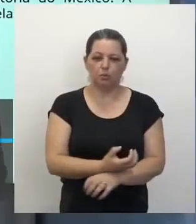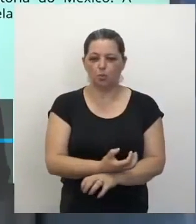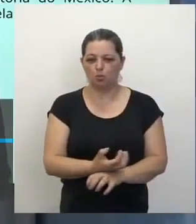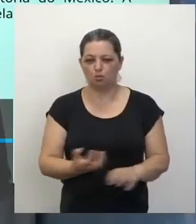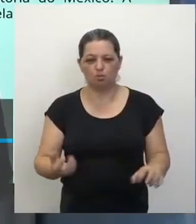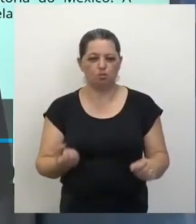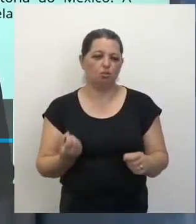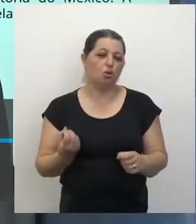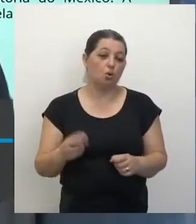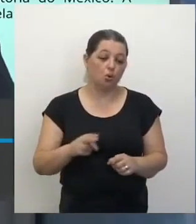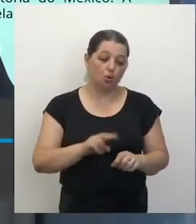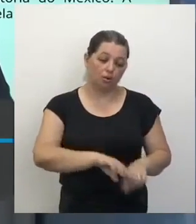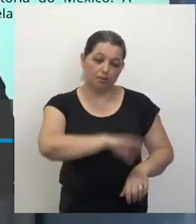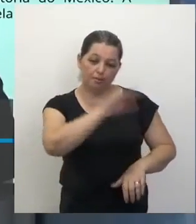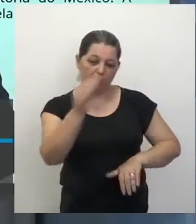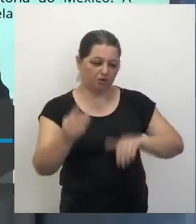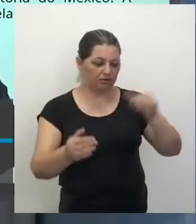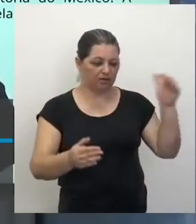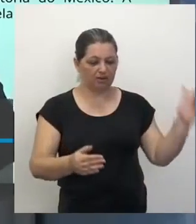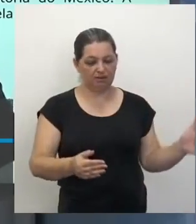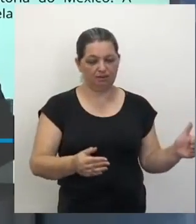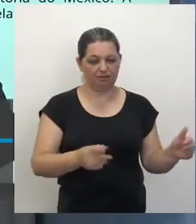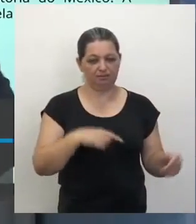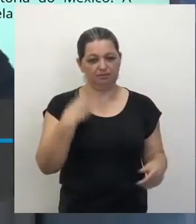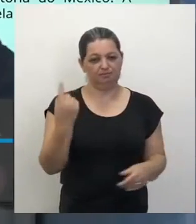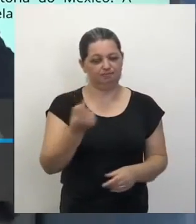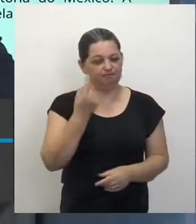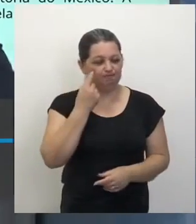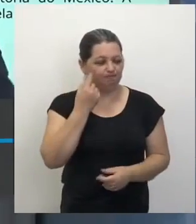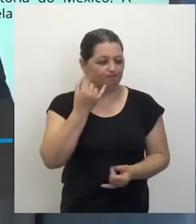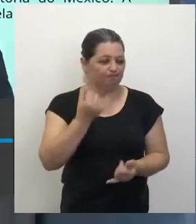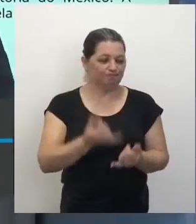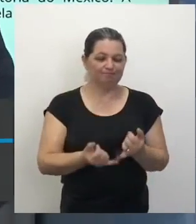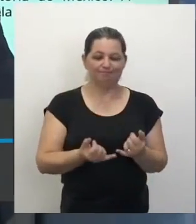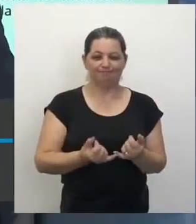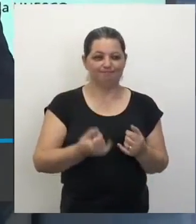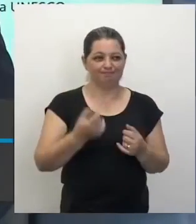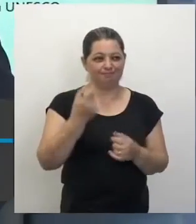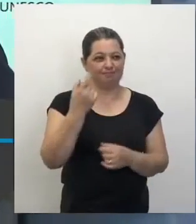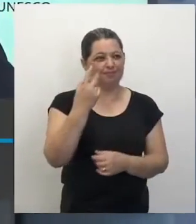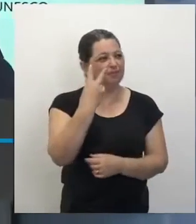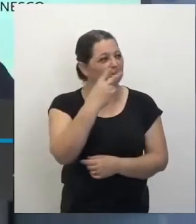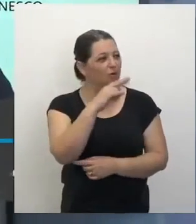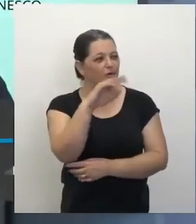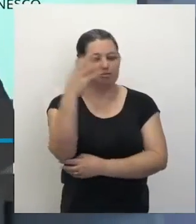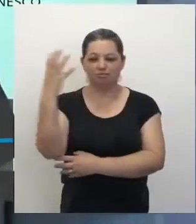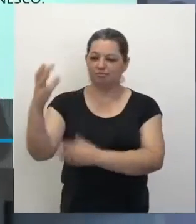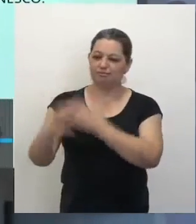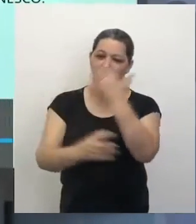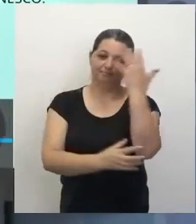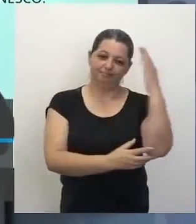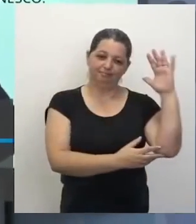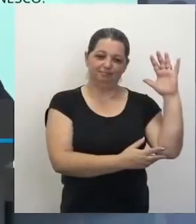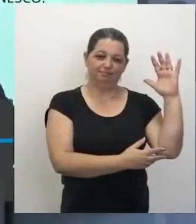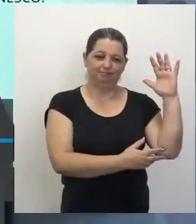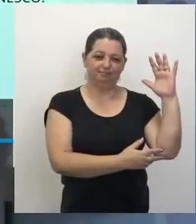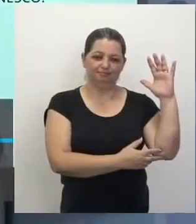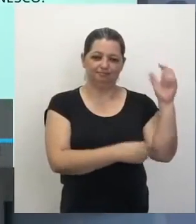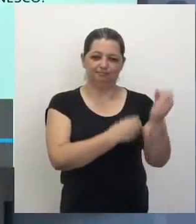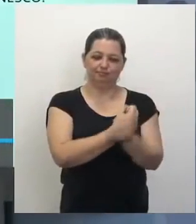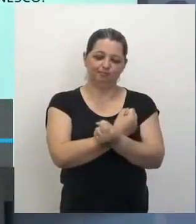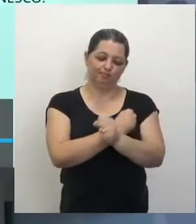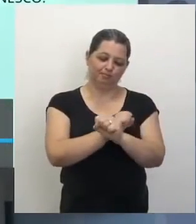para uma montanha, ali onde nós estamos ali praticamente desnudos diante da natureza, né? Da grandiosidade